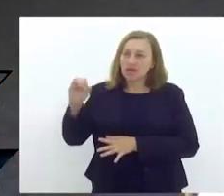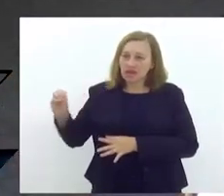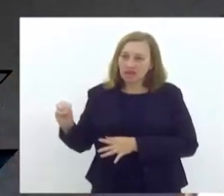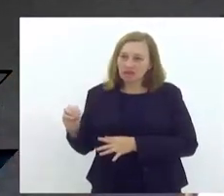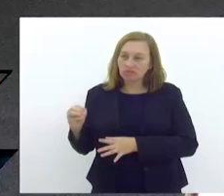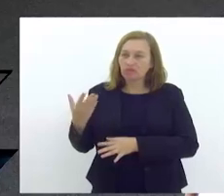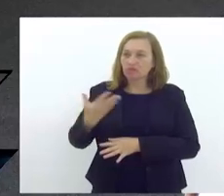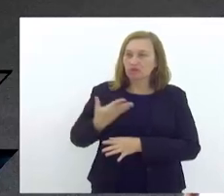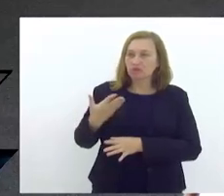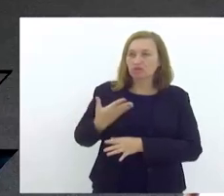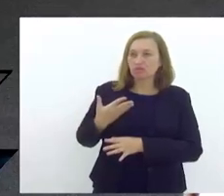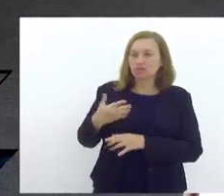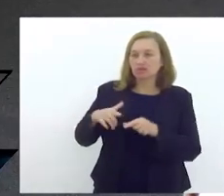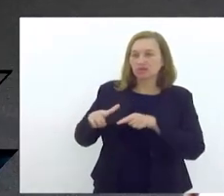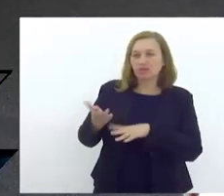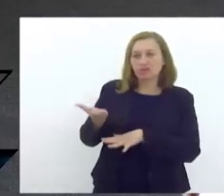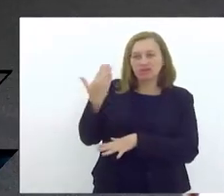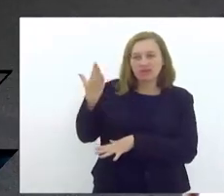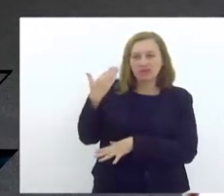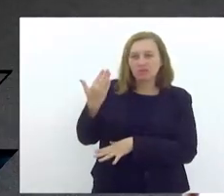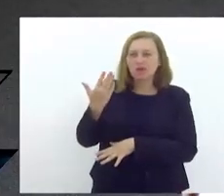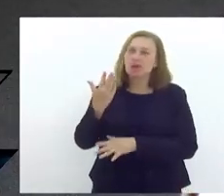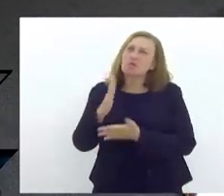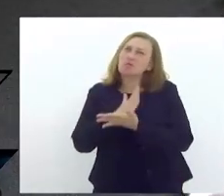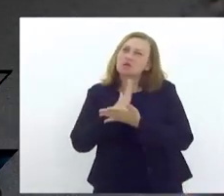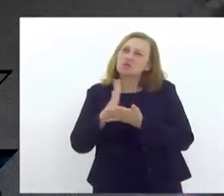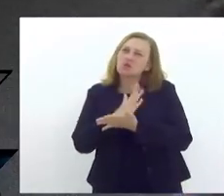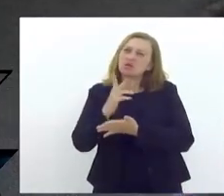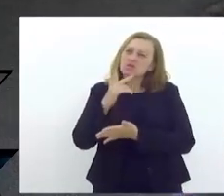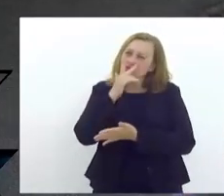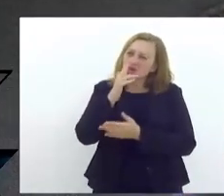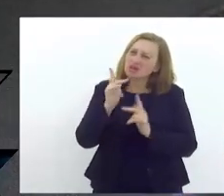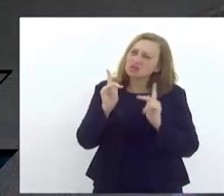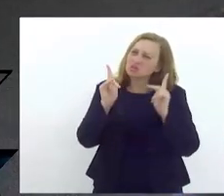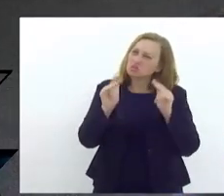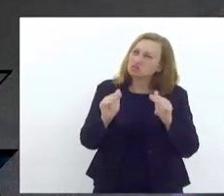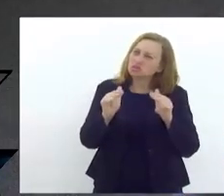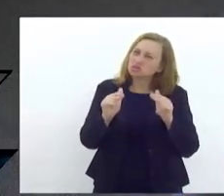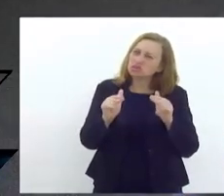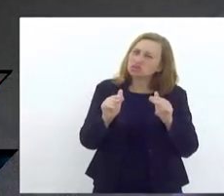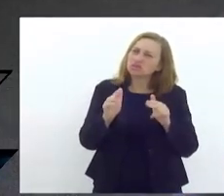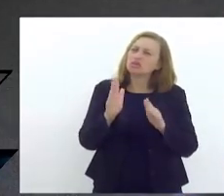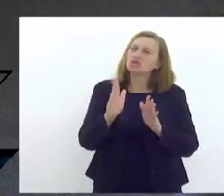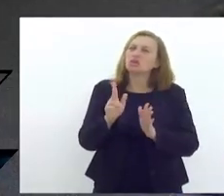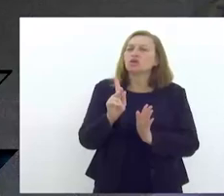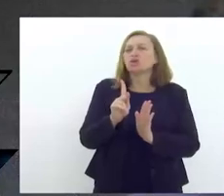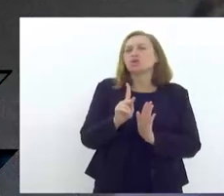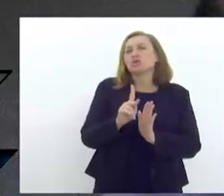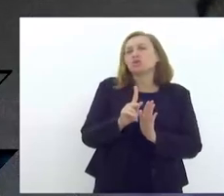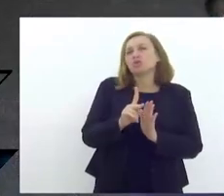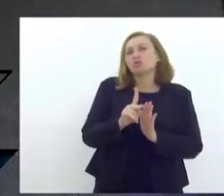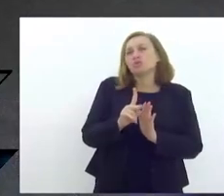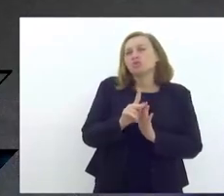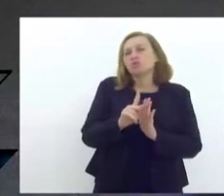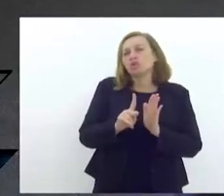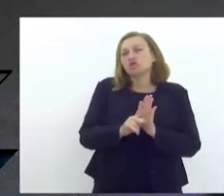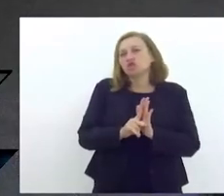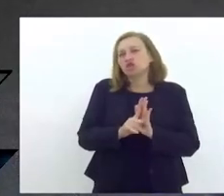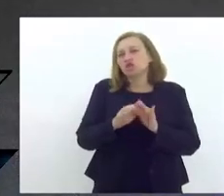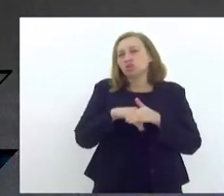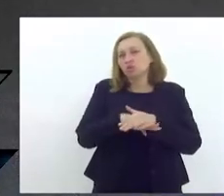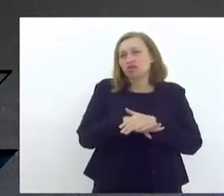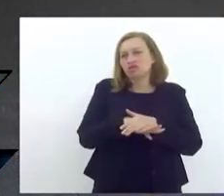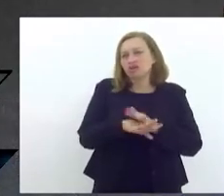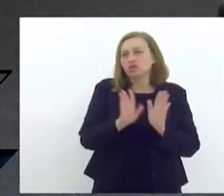legislatura anterior mais ou menos falando sobre o mesmo matemático projeto já tinha sido tá desarrivado hoje mas ele tinha